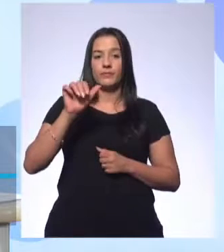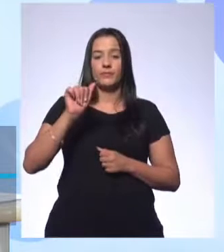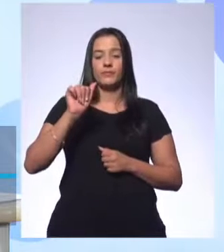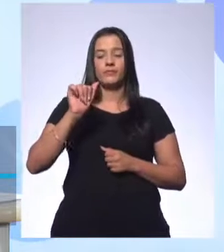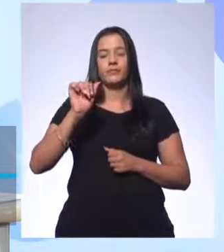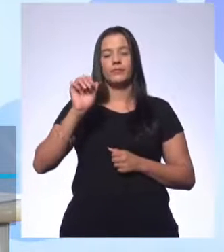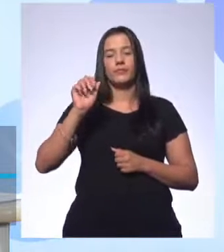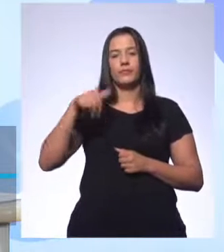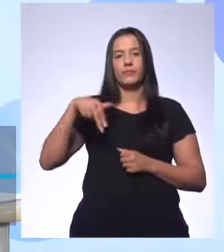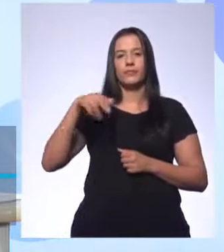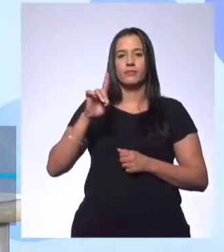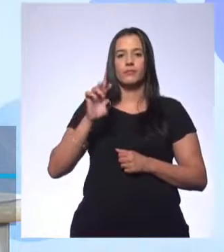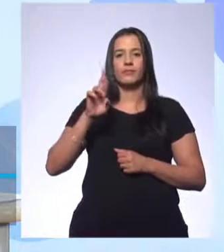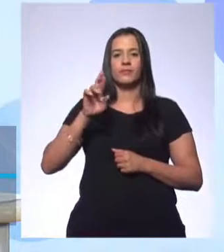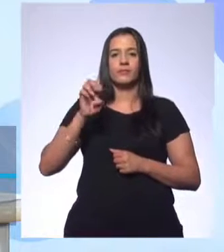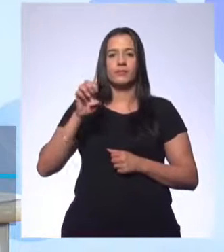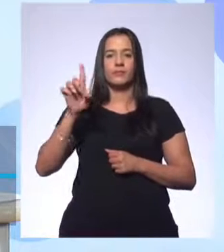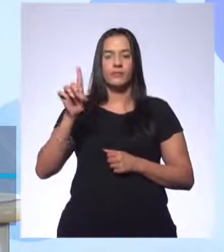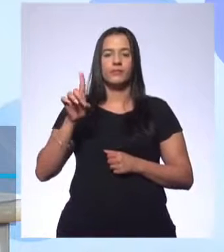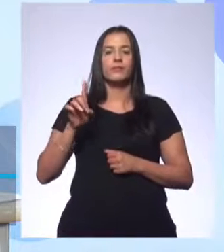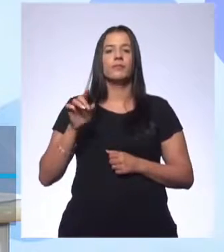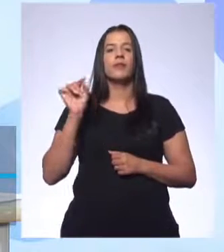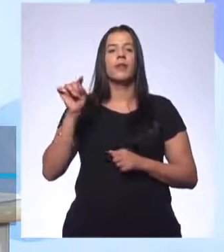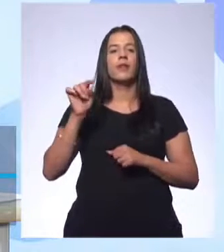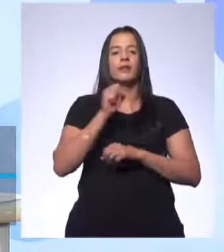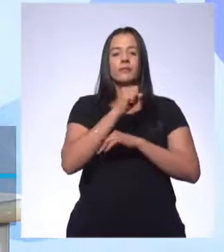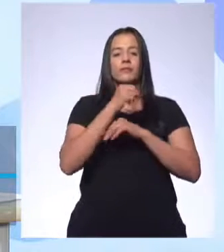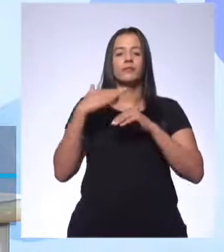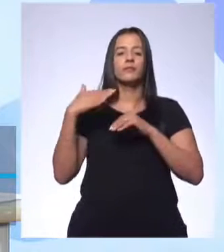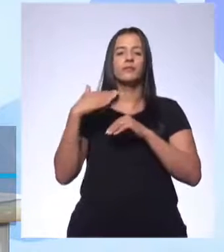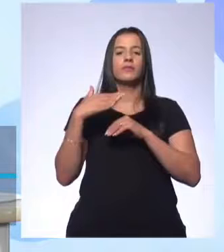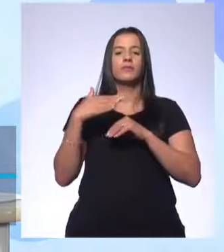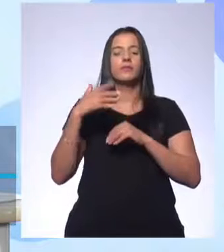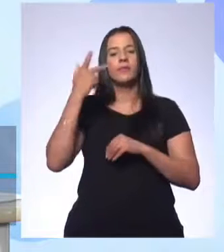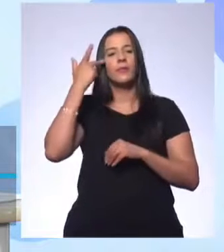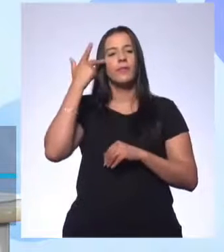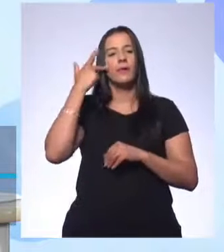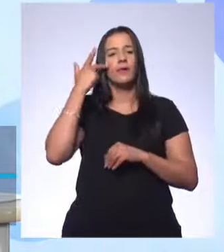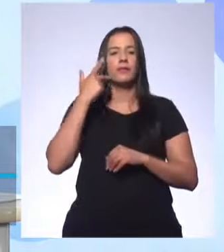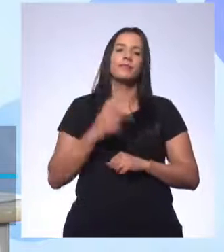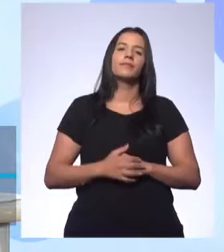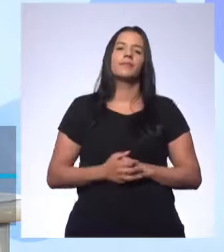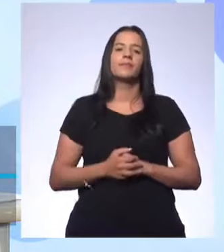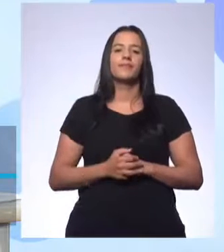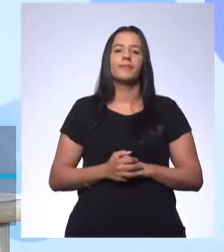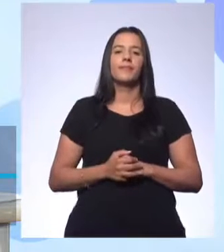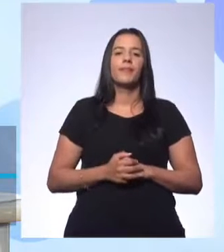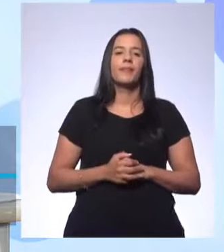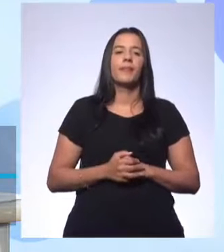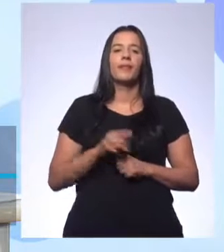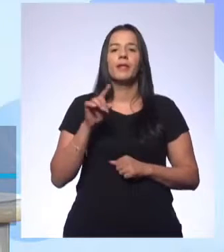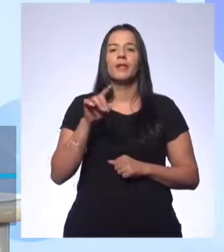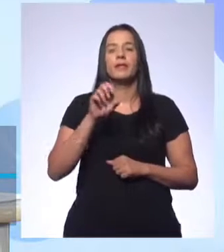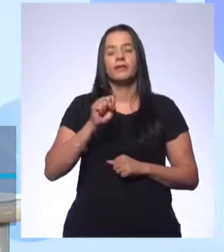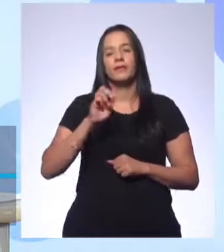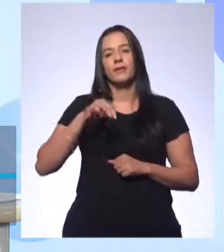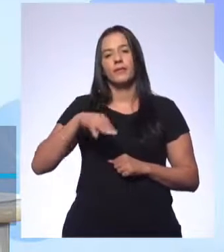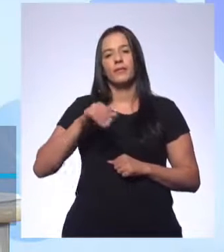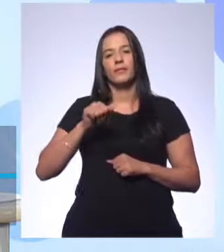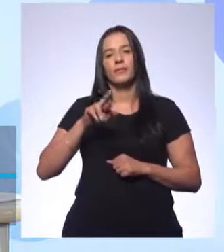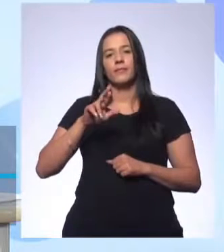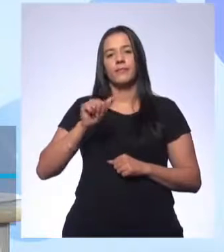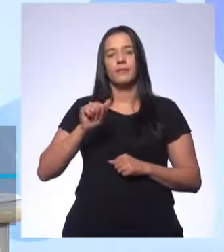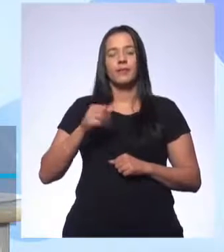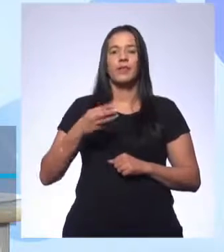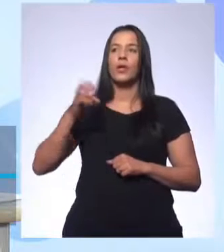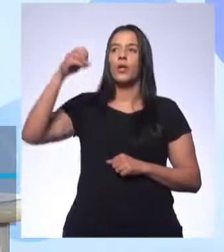Escola Benevenuto Madureira, Santos, São Paulo. Só faltou a resposta, mas tá valendo. A aluna Samara falou, luz e